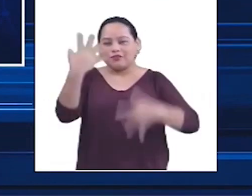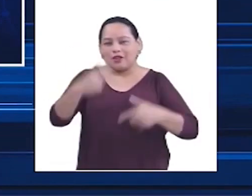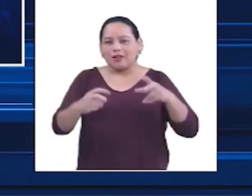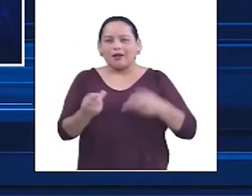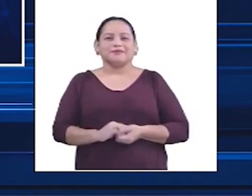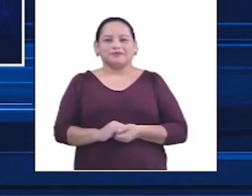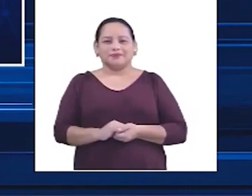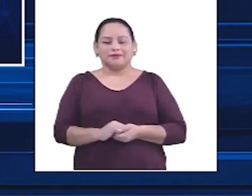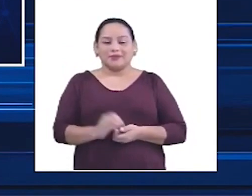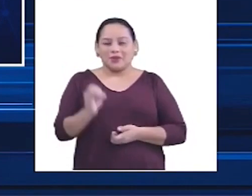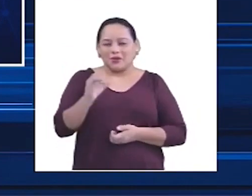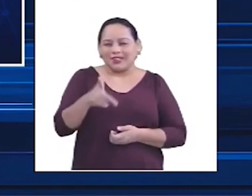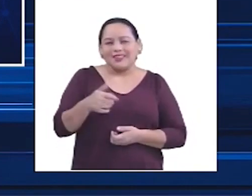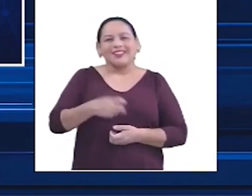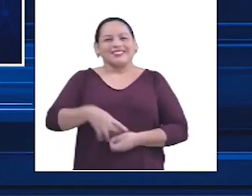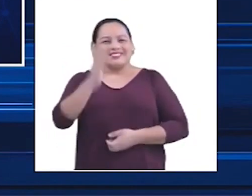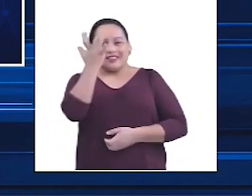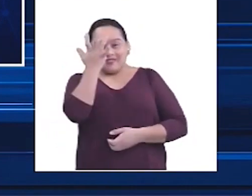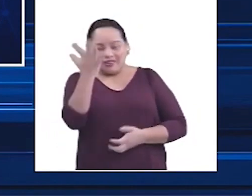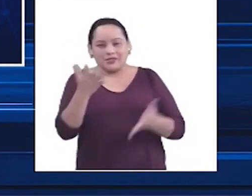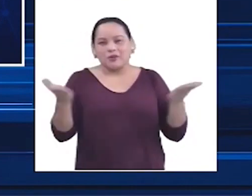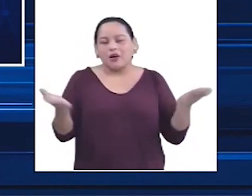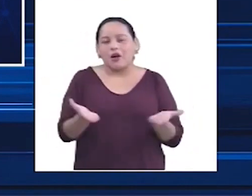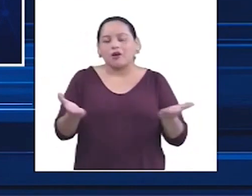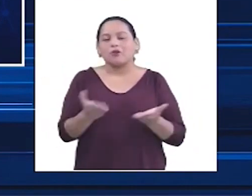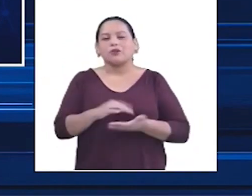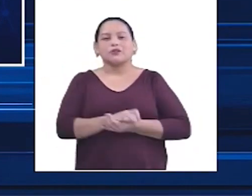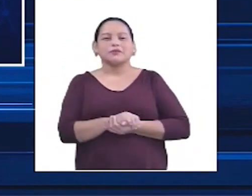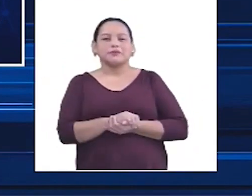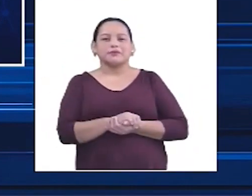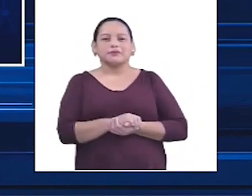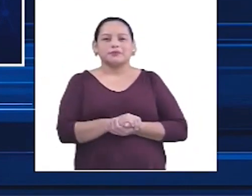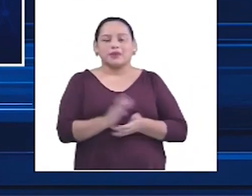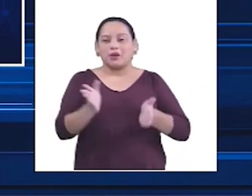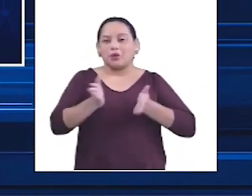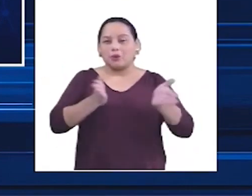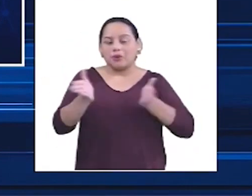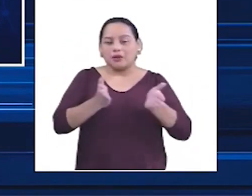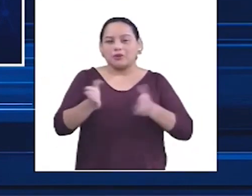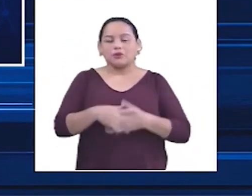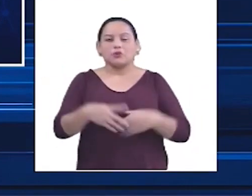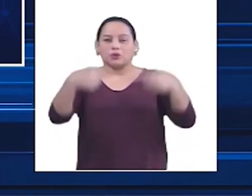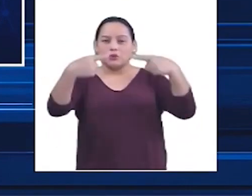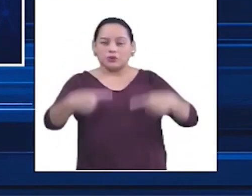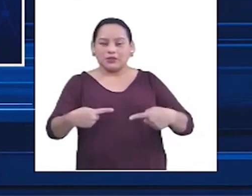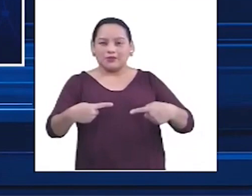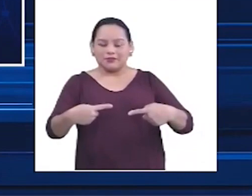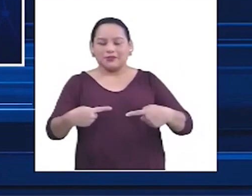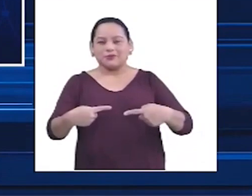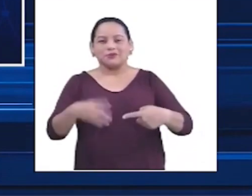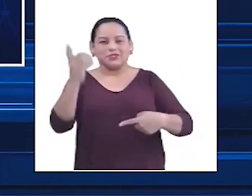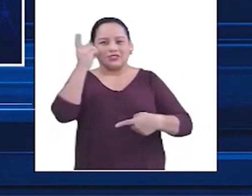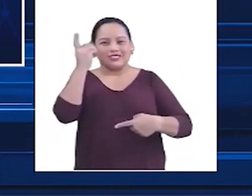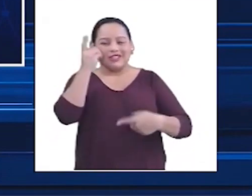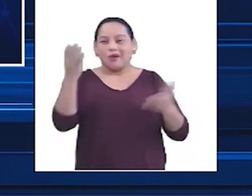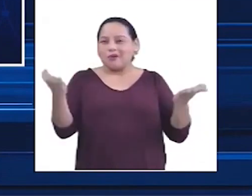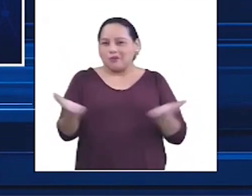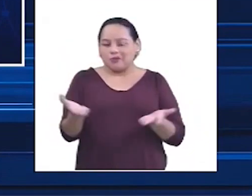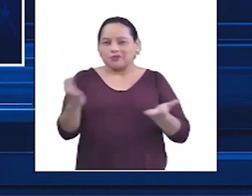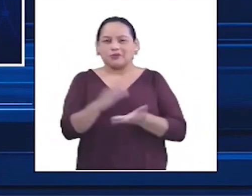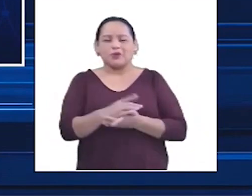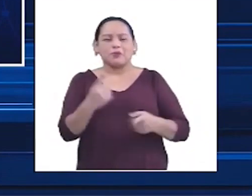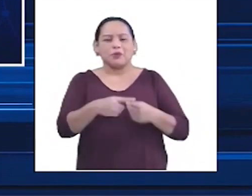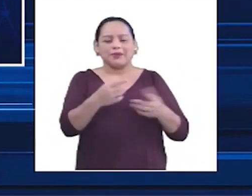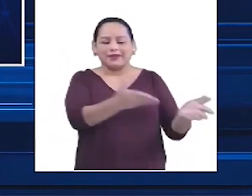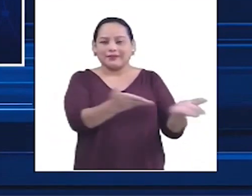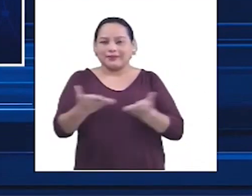tempo verbal, né? Vamos agora, então, para o nosso período ali que a gente desafia os nossos alunos, né? Para